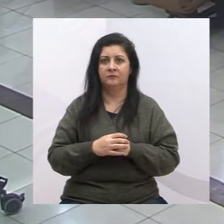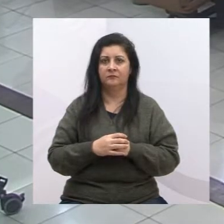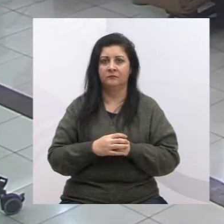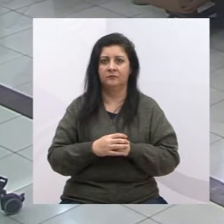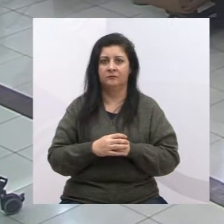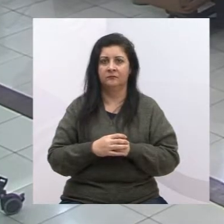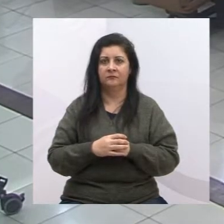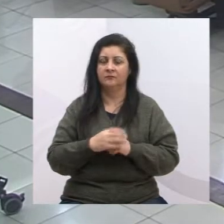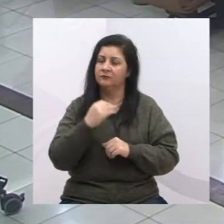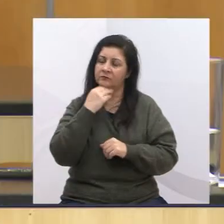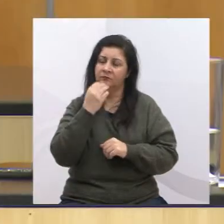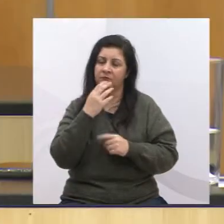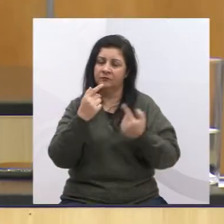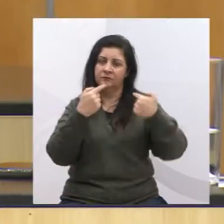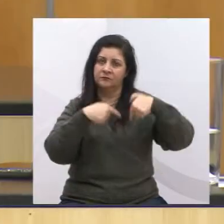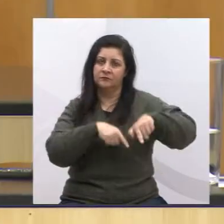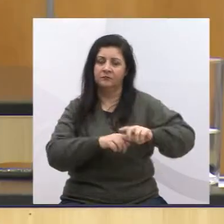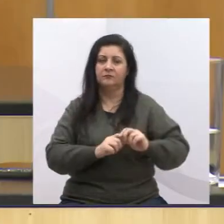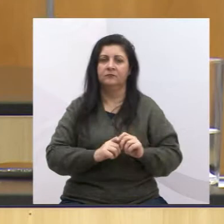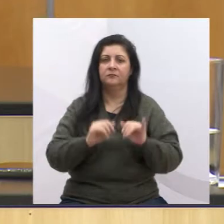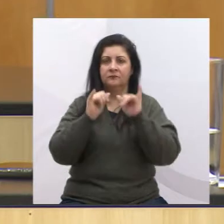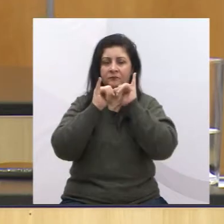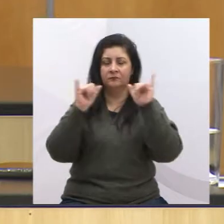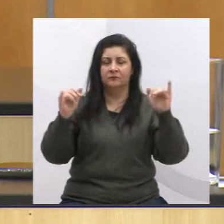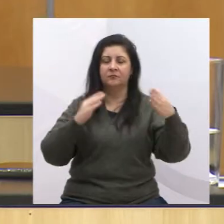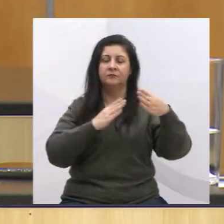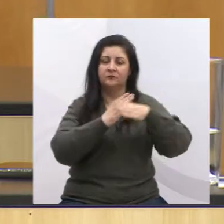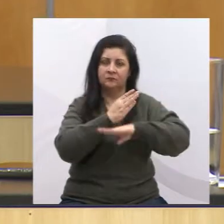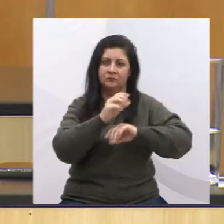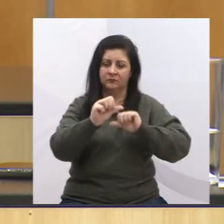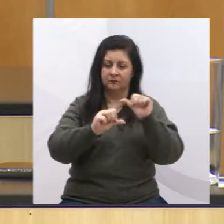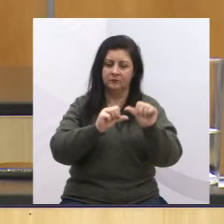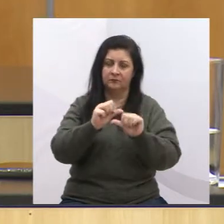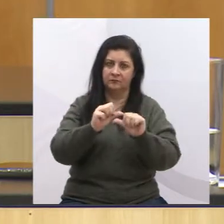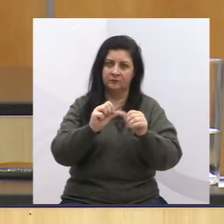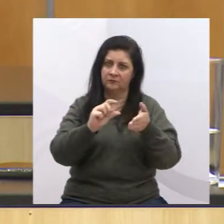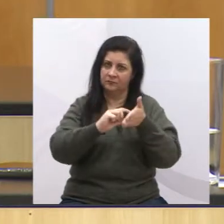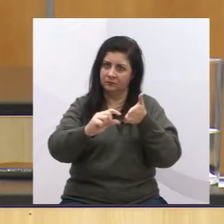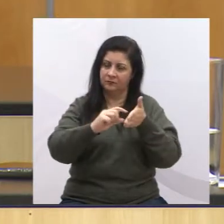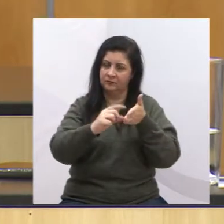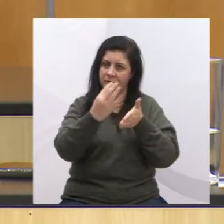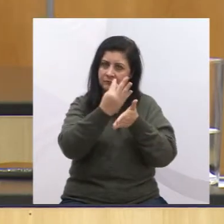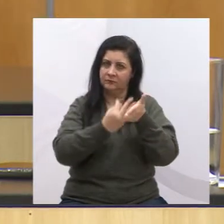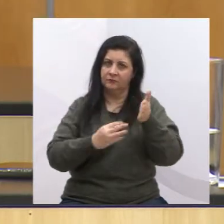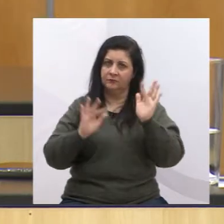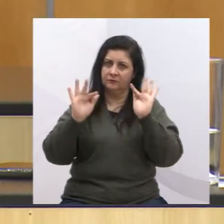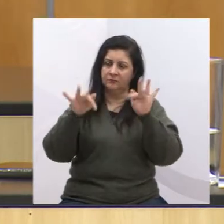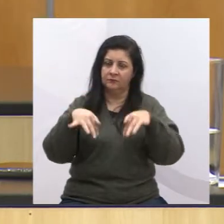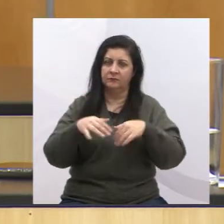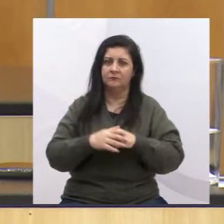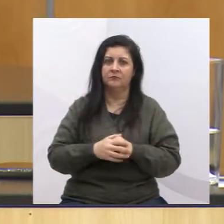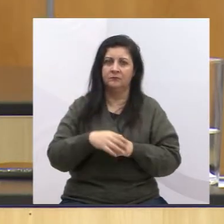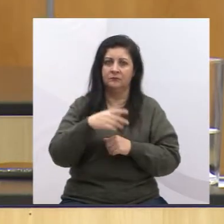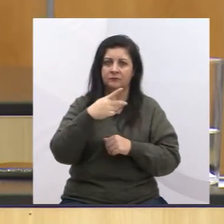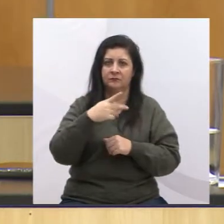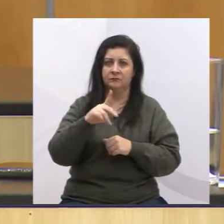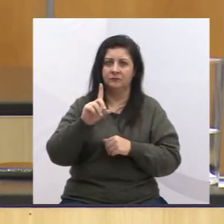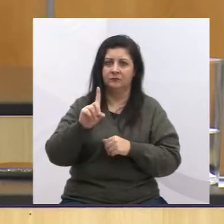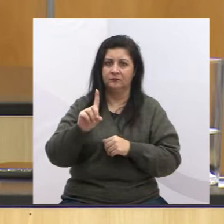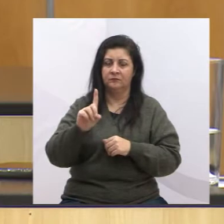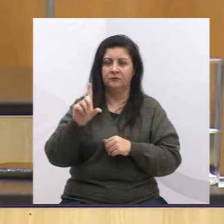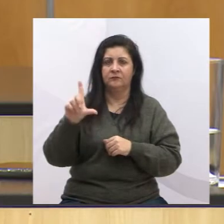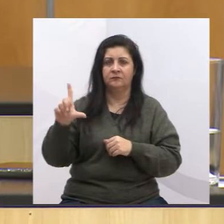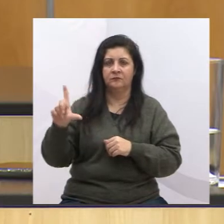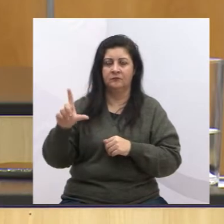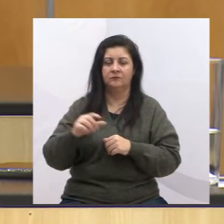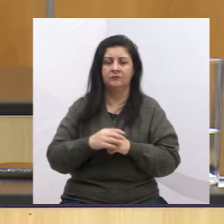Não havendo qualquer objeção, declaro aprovadas as alterações procedidas no texto final do PDL número